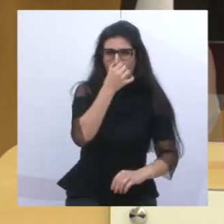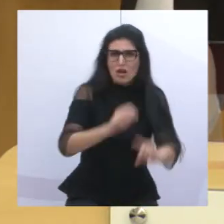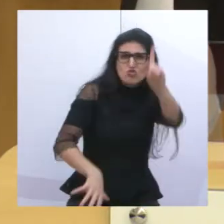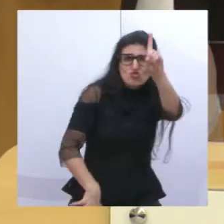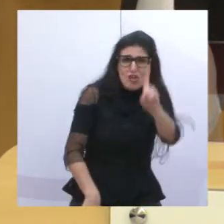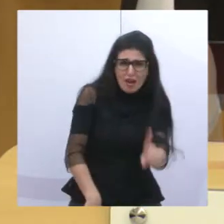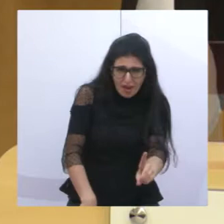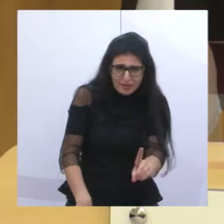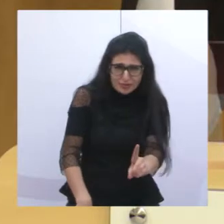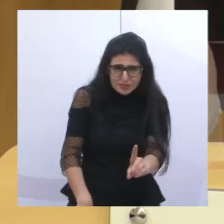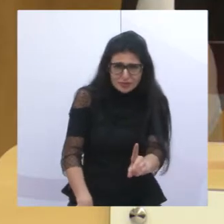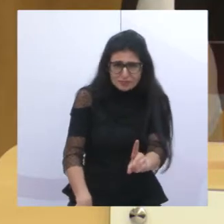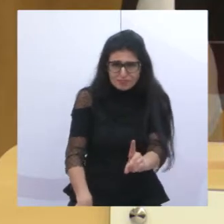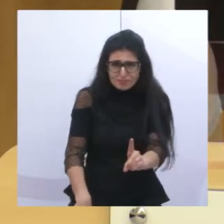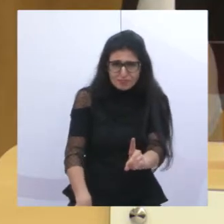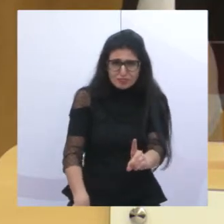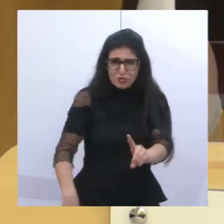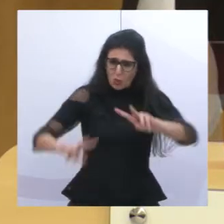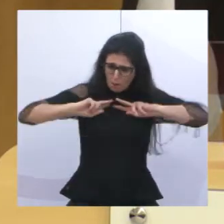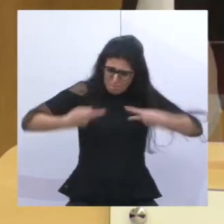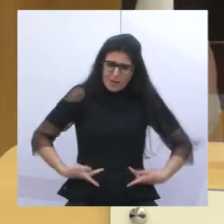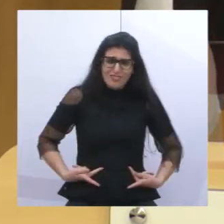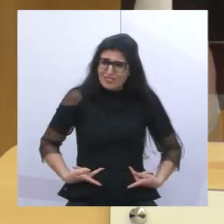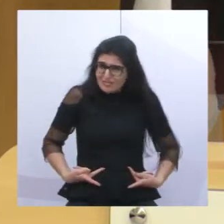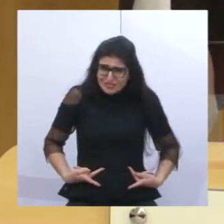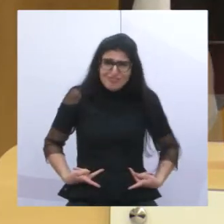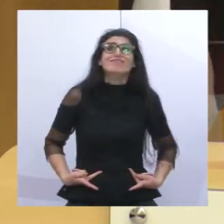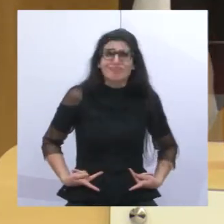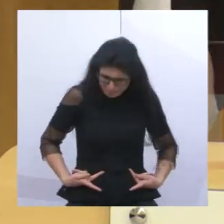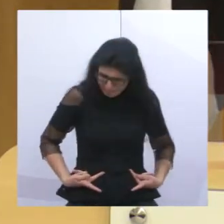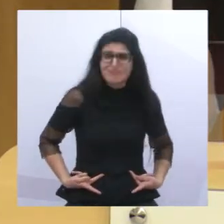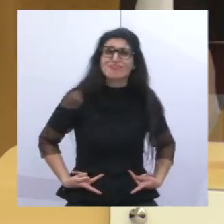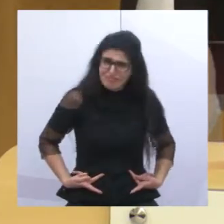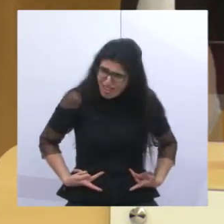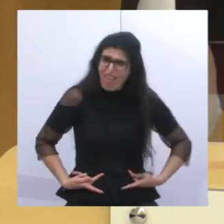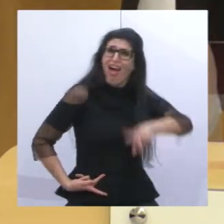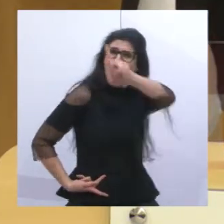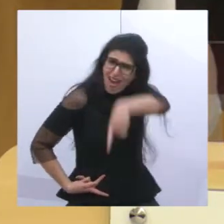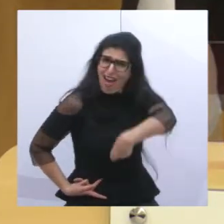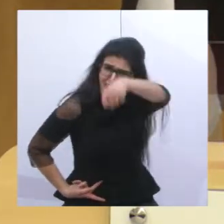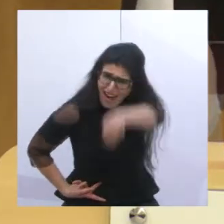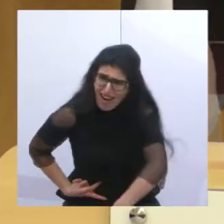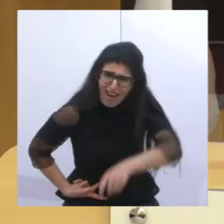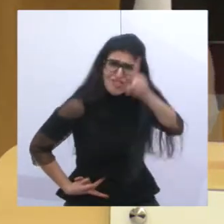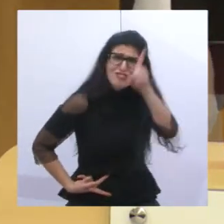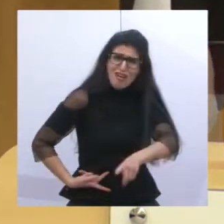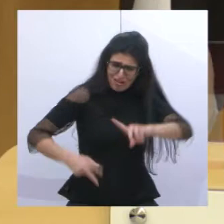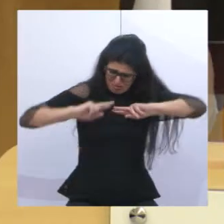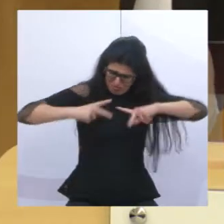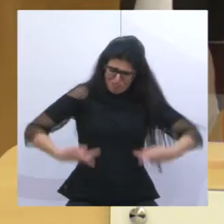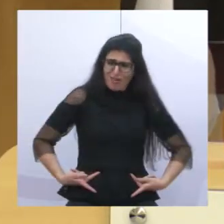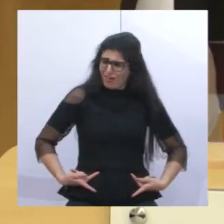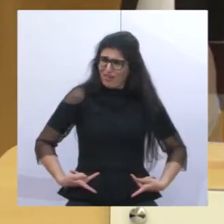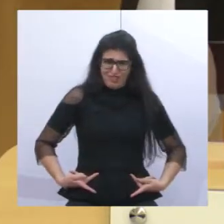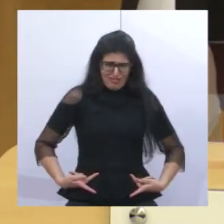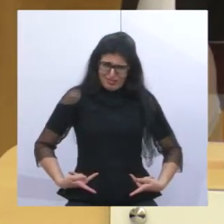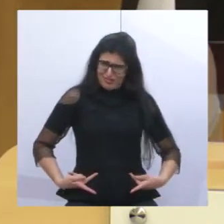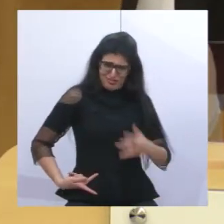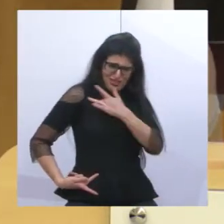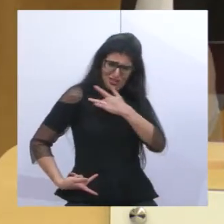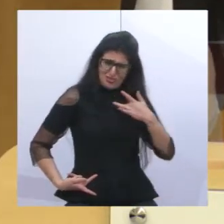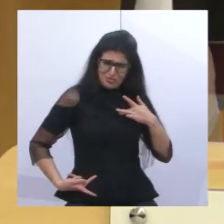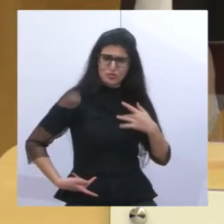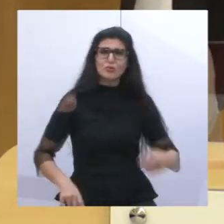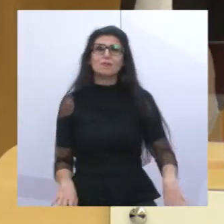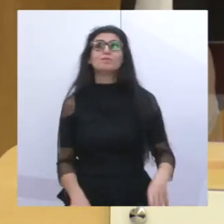direito fundamental do homem. É um direito que nós temos. E nós,